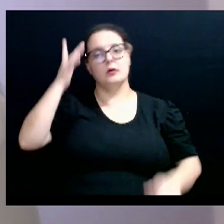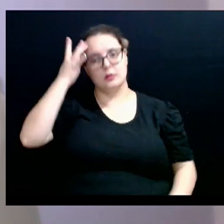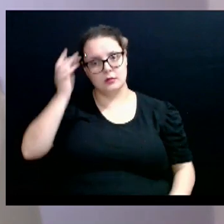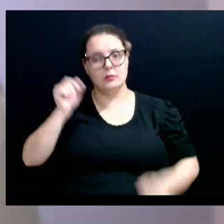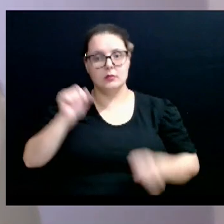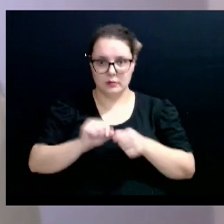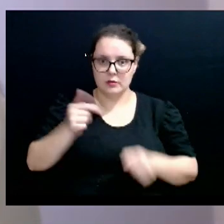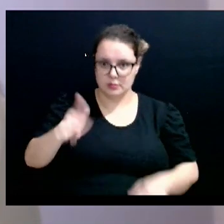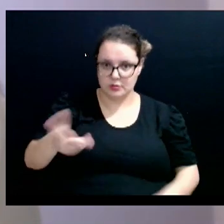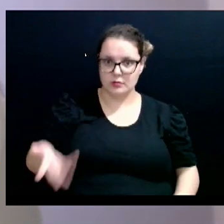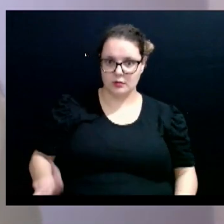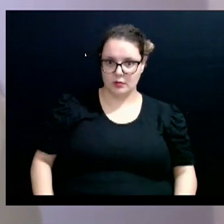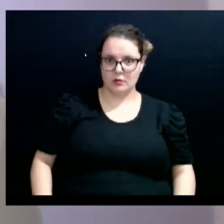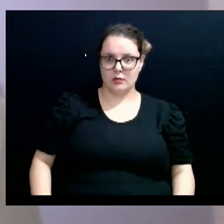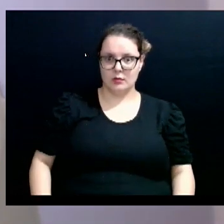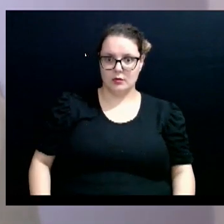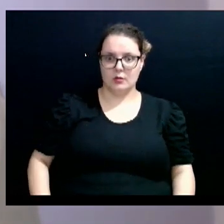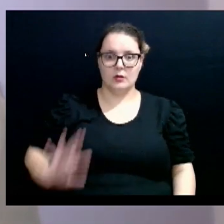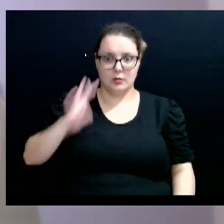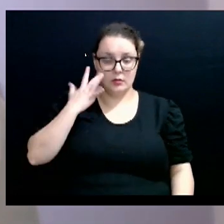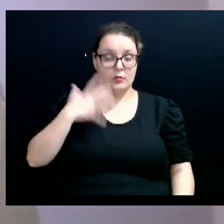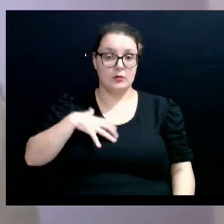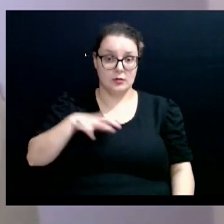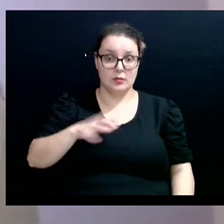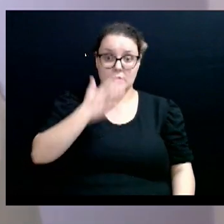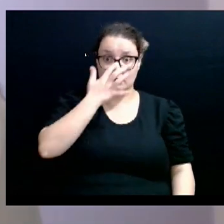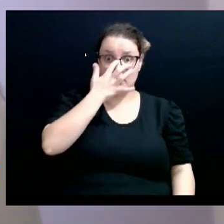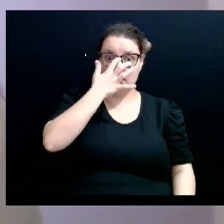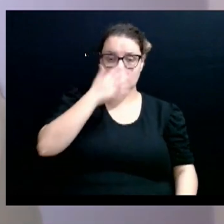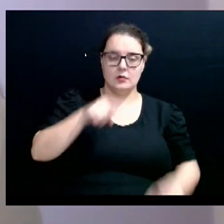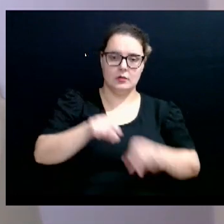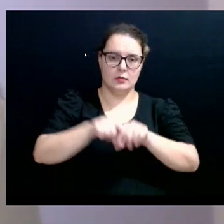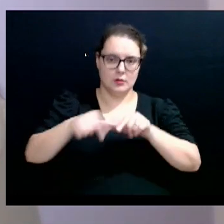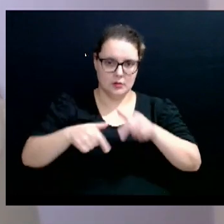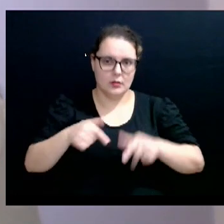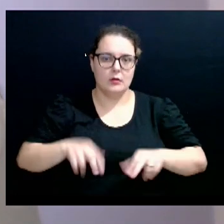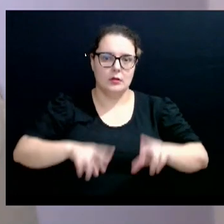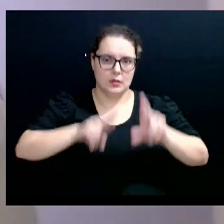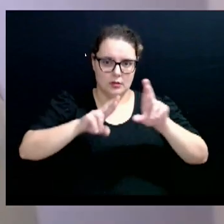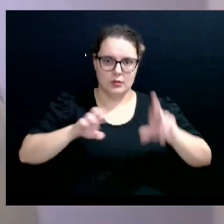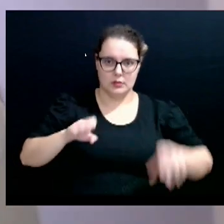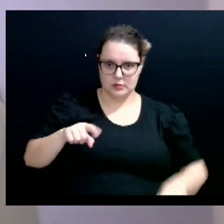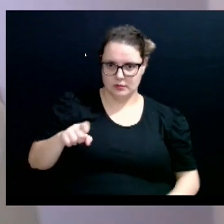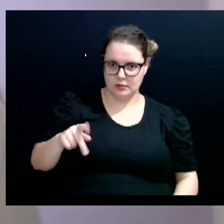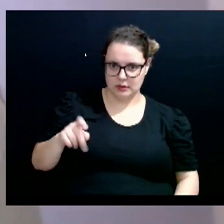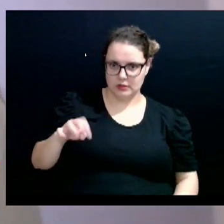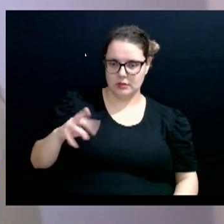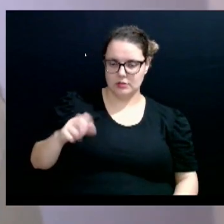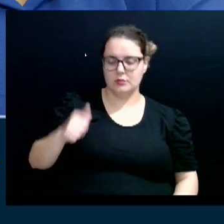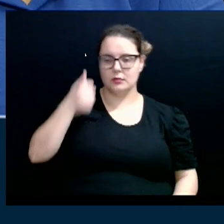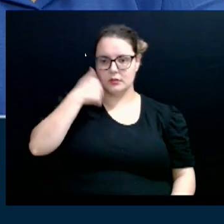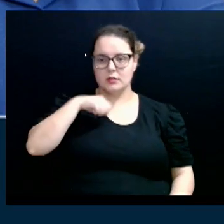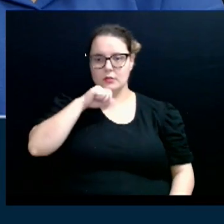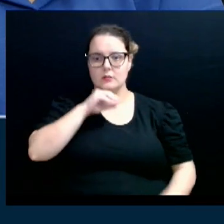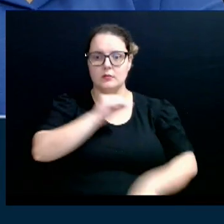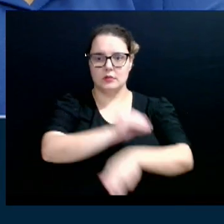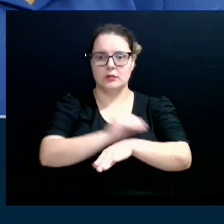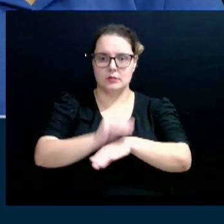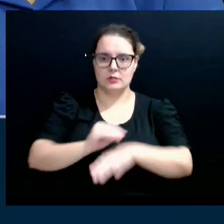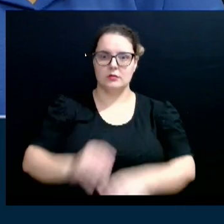E aí, eu acho que é isso. A gente também tem que trabalhar com as expectativas dessas mães, desses cuidadores.